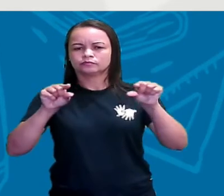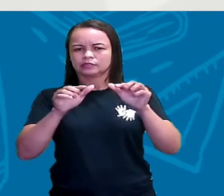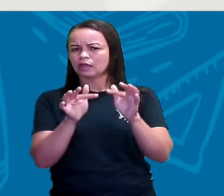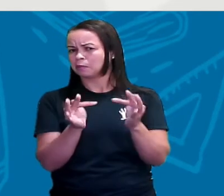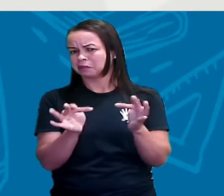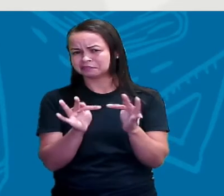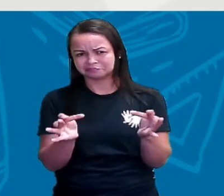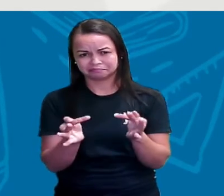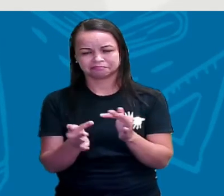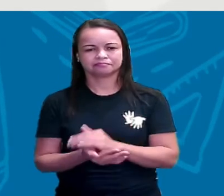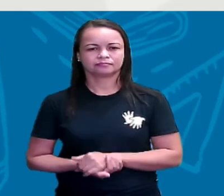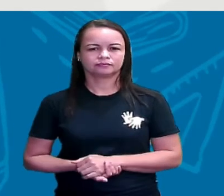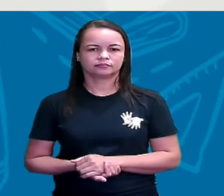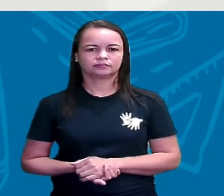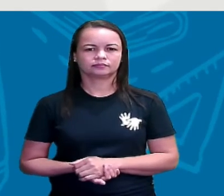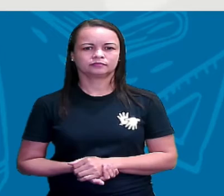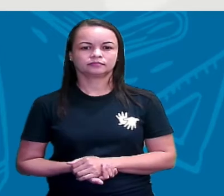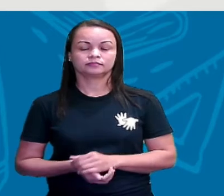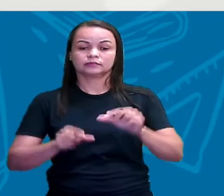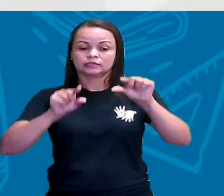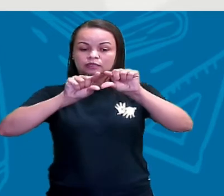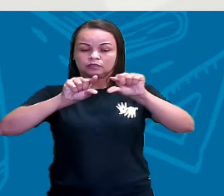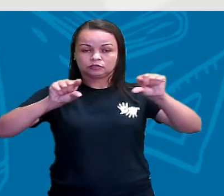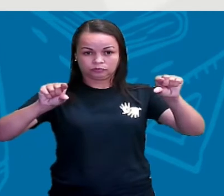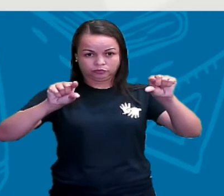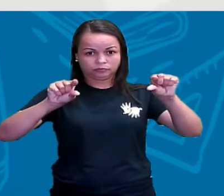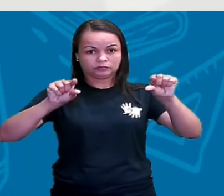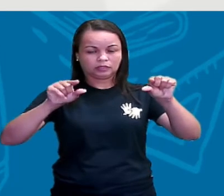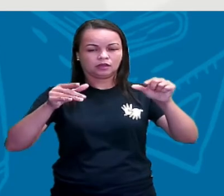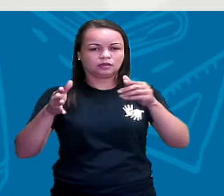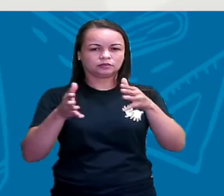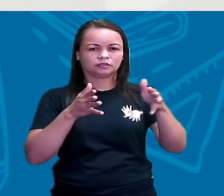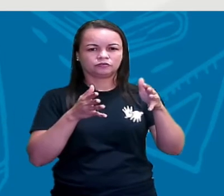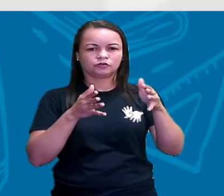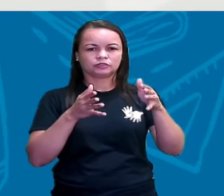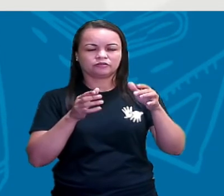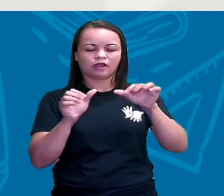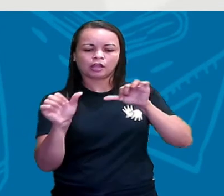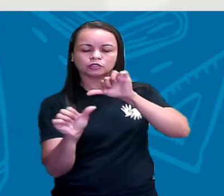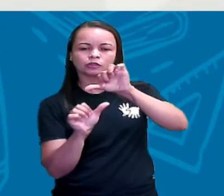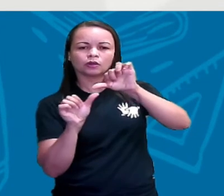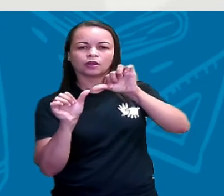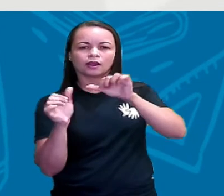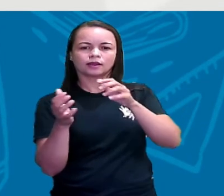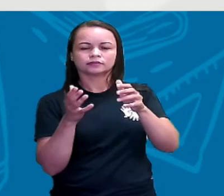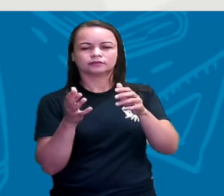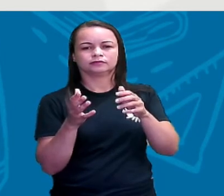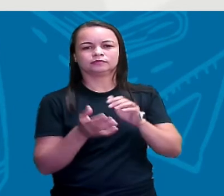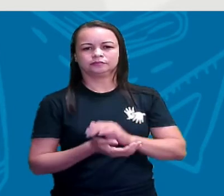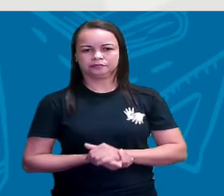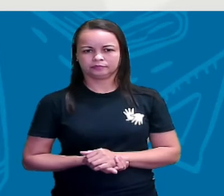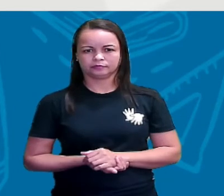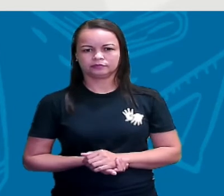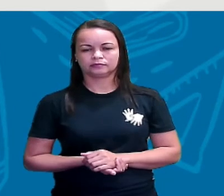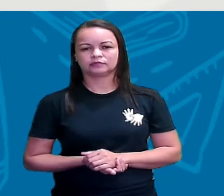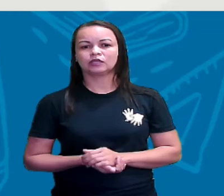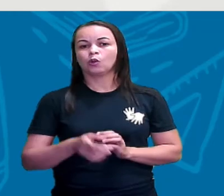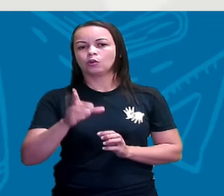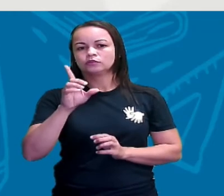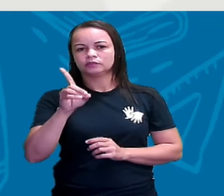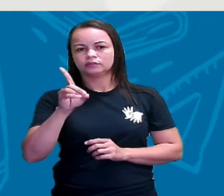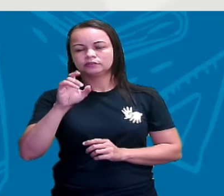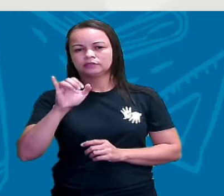Simples. Coloca aí o she novamente e a partícula negativa. Quem é? Didn't ou did